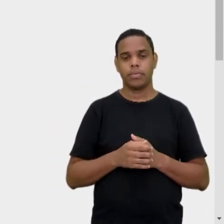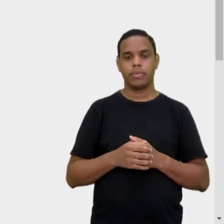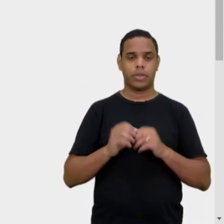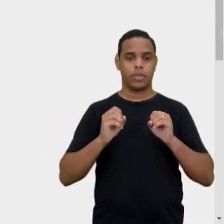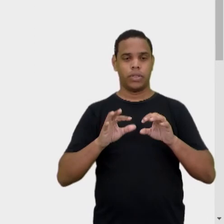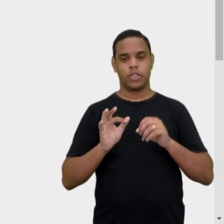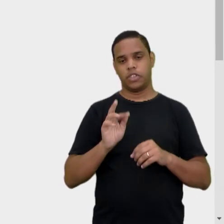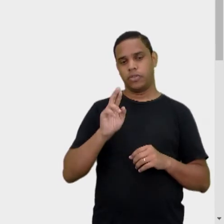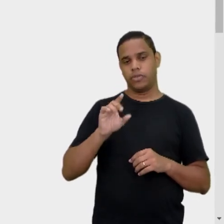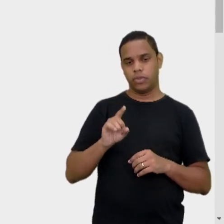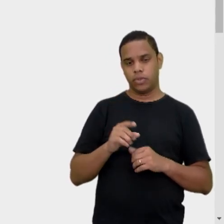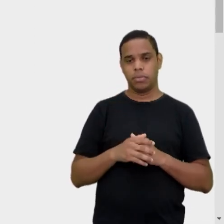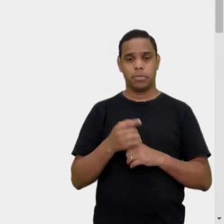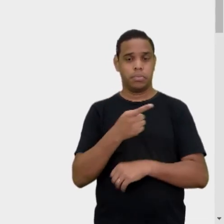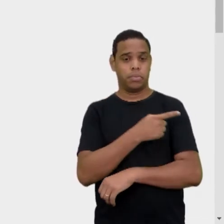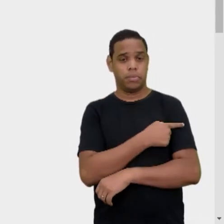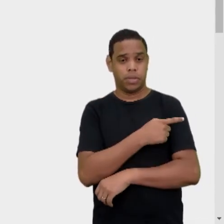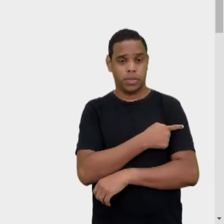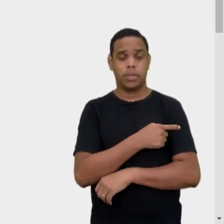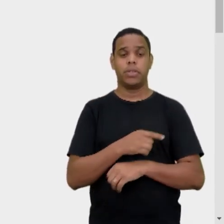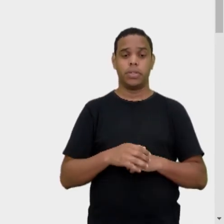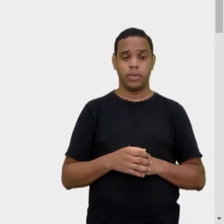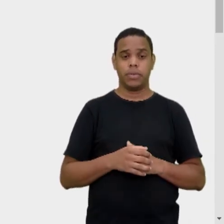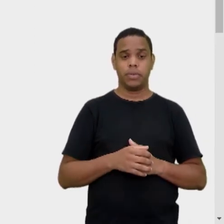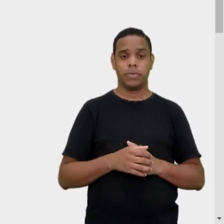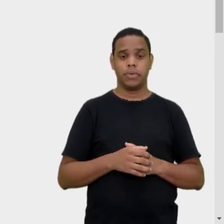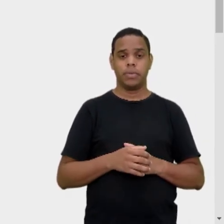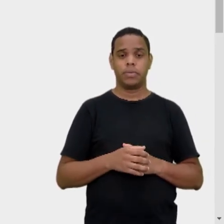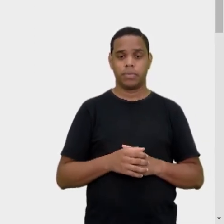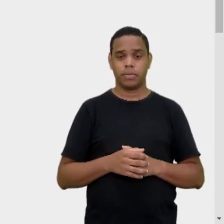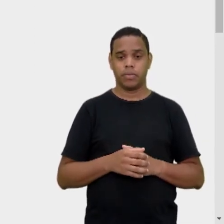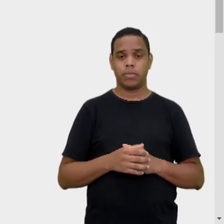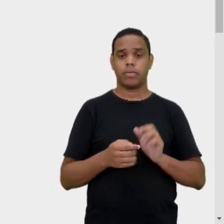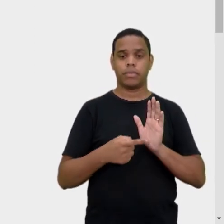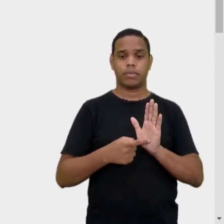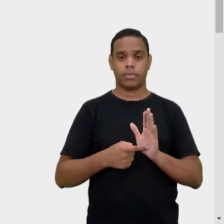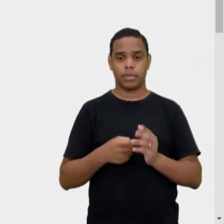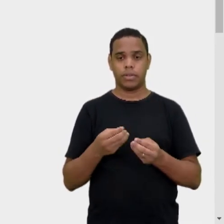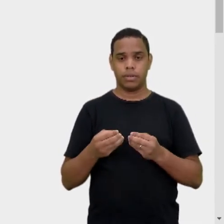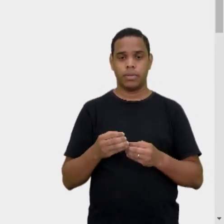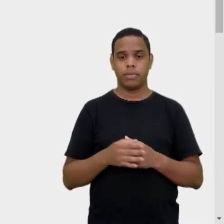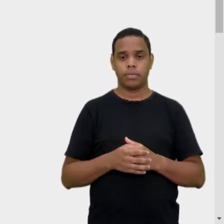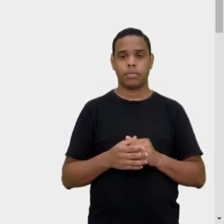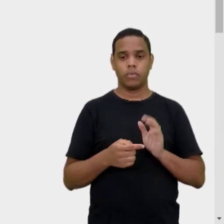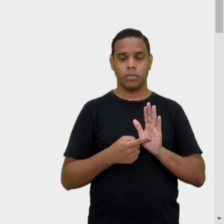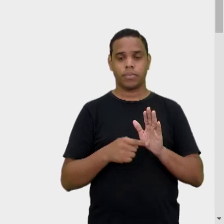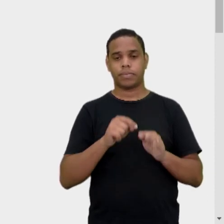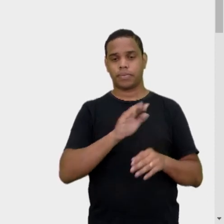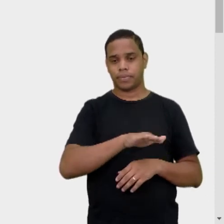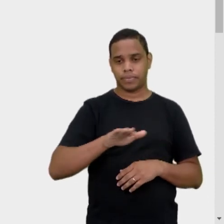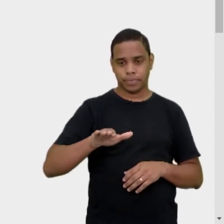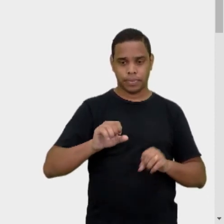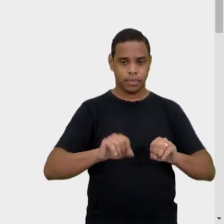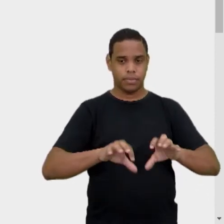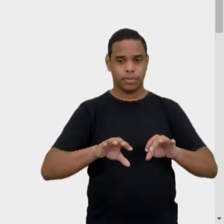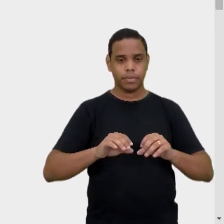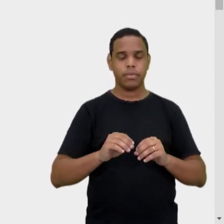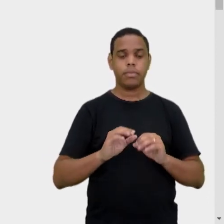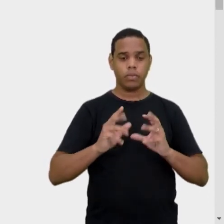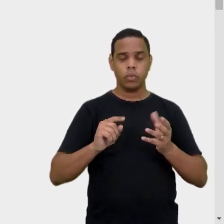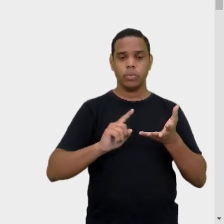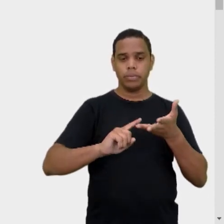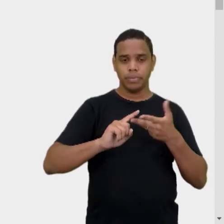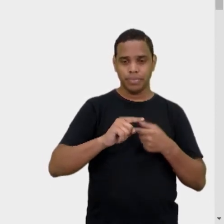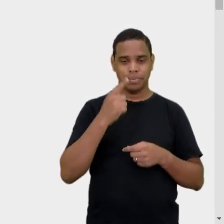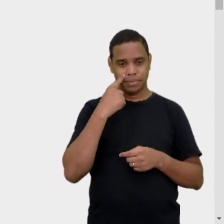aqui do ensino fundamental, do primeiro ano, por exemplo, né, mostrando aí, né, o ensino infantil, né? Então tudo isso aqui,